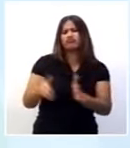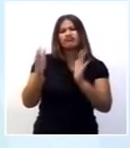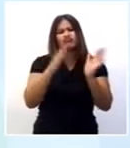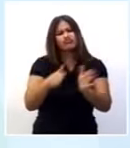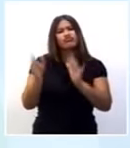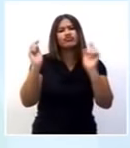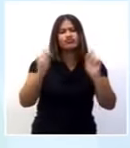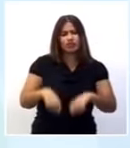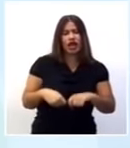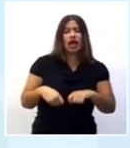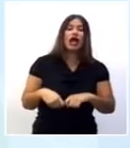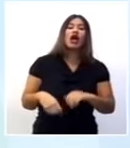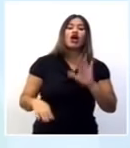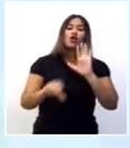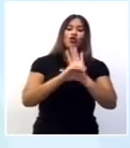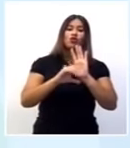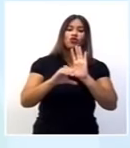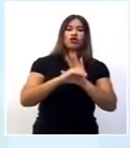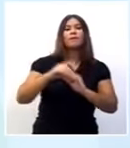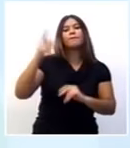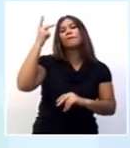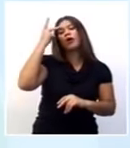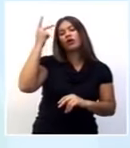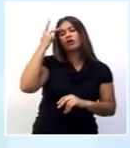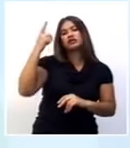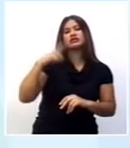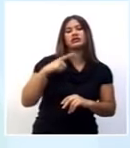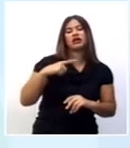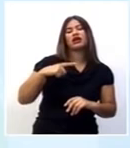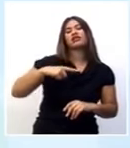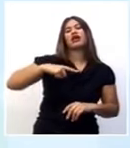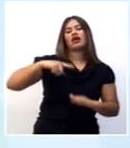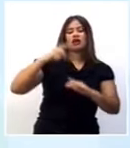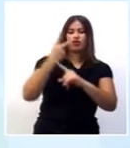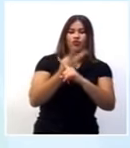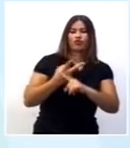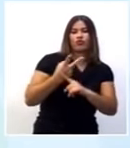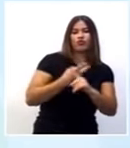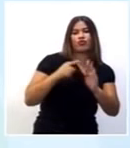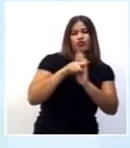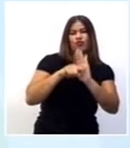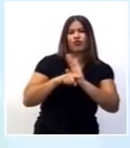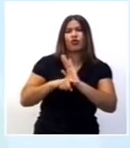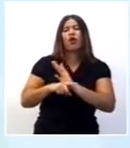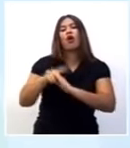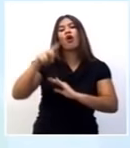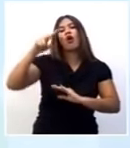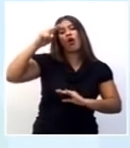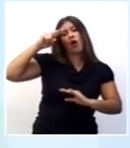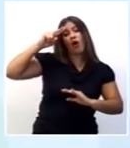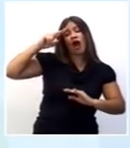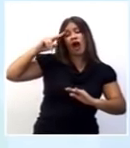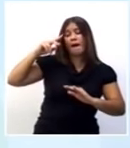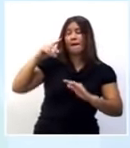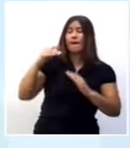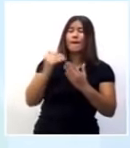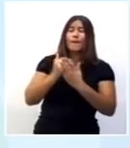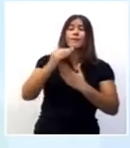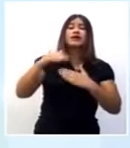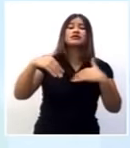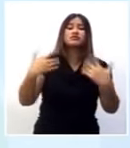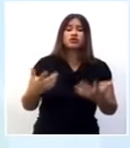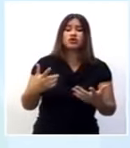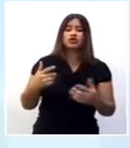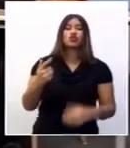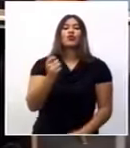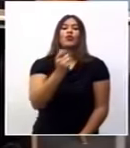No currículo paulista, a gente começa a trabalhar com fontes históricas desde o primeiro aninho e vai até o 9º ano do ensino fundamental.